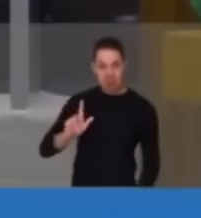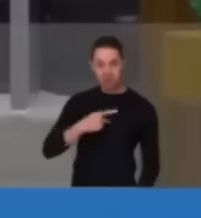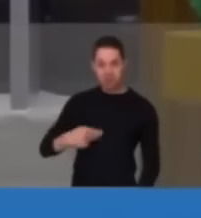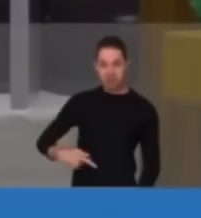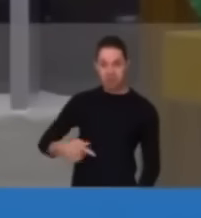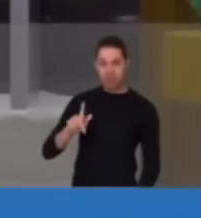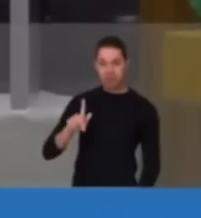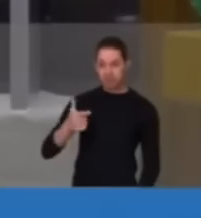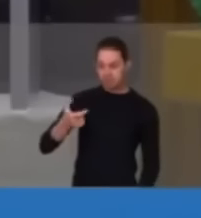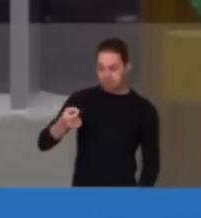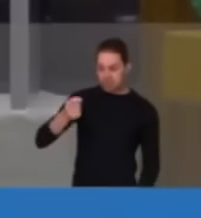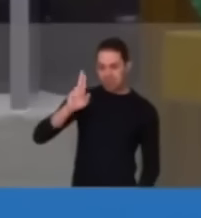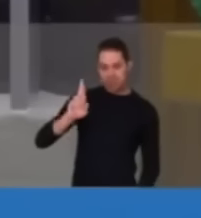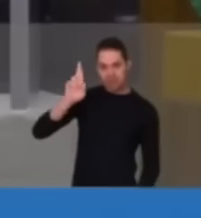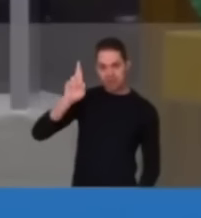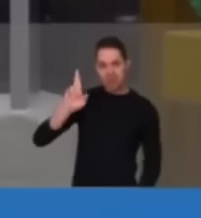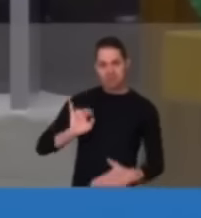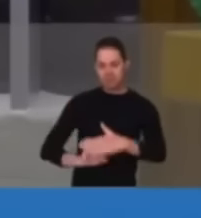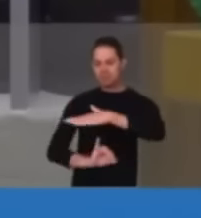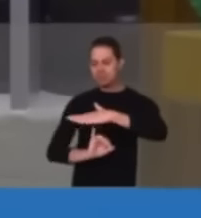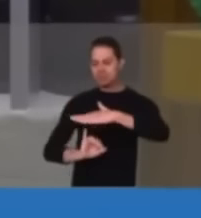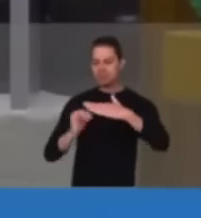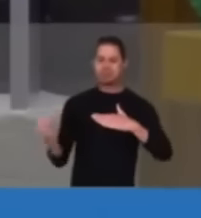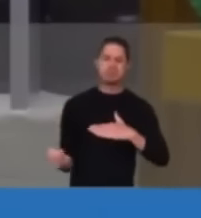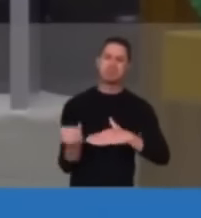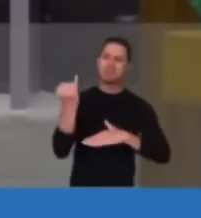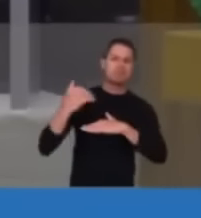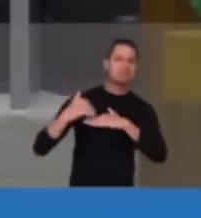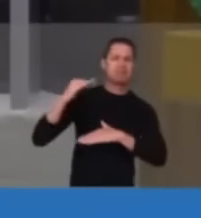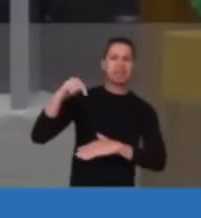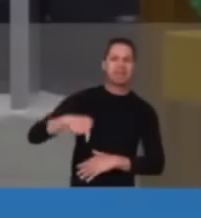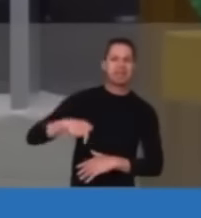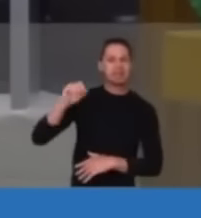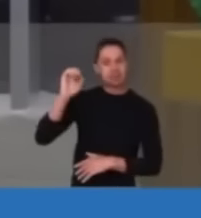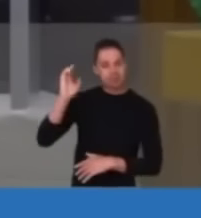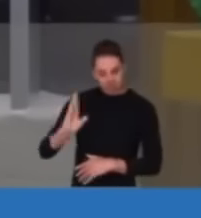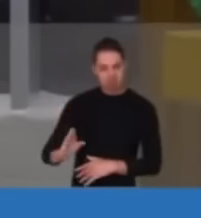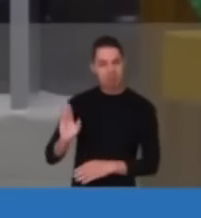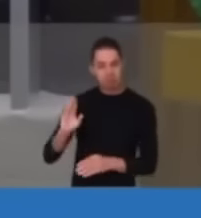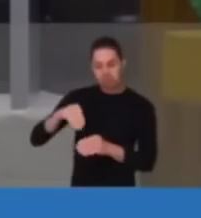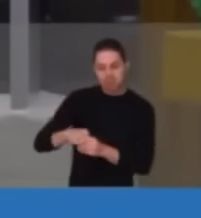G20 As instituições mais importantes o presidente da nação brasileira Preside